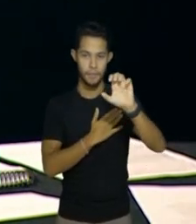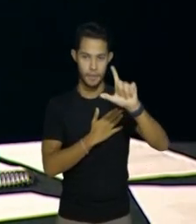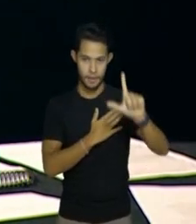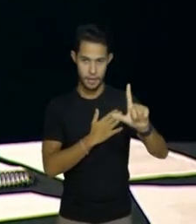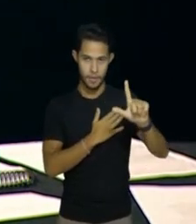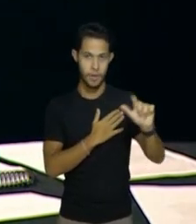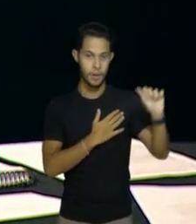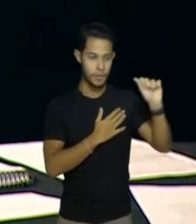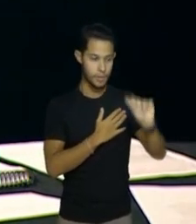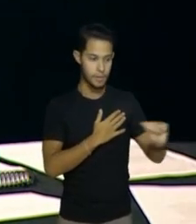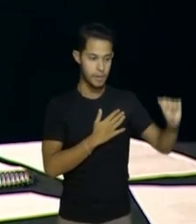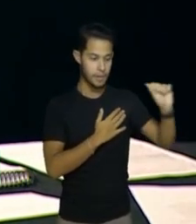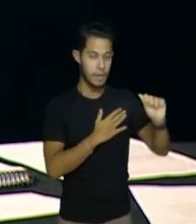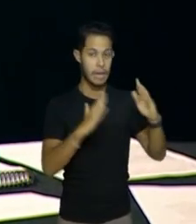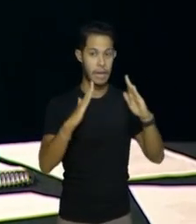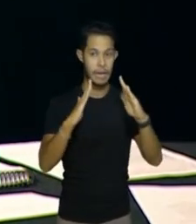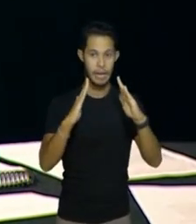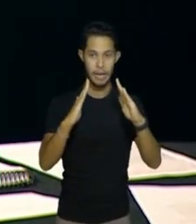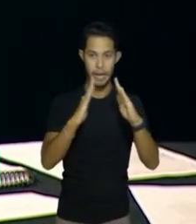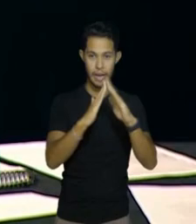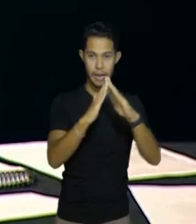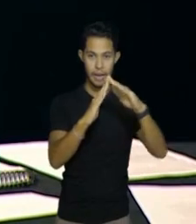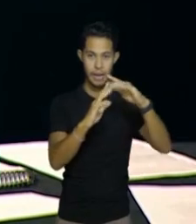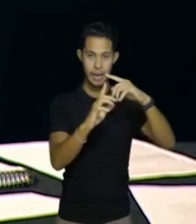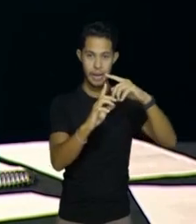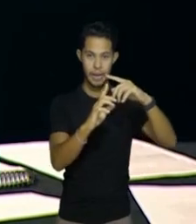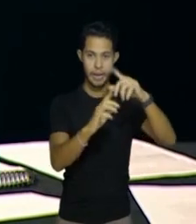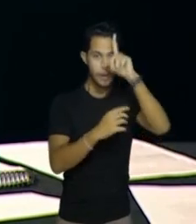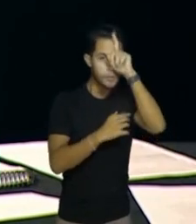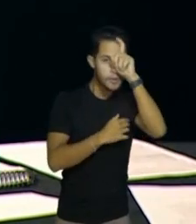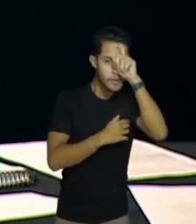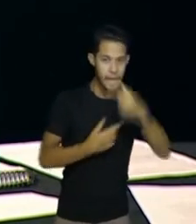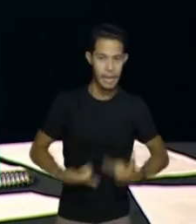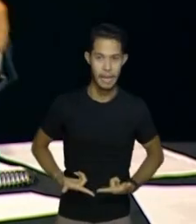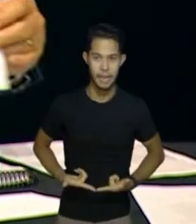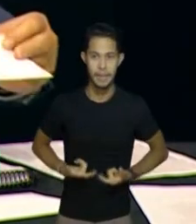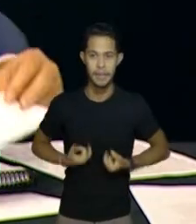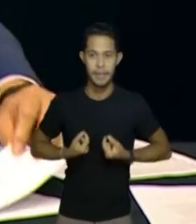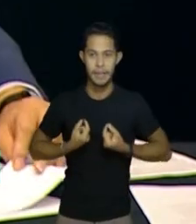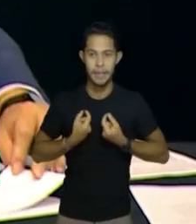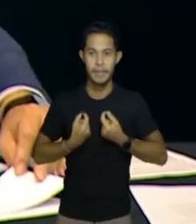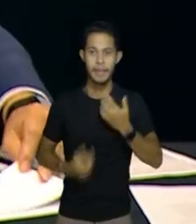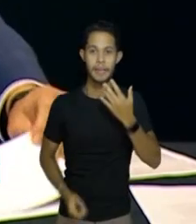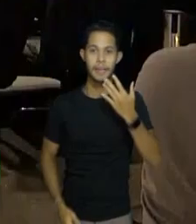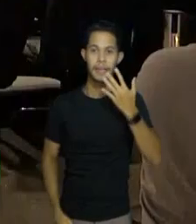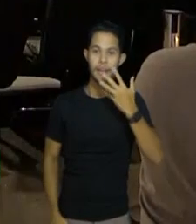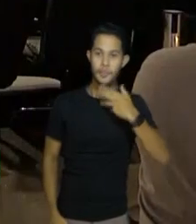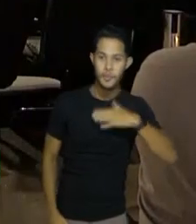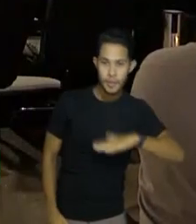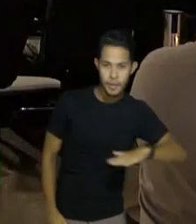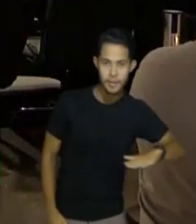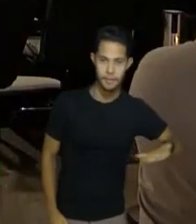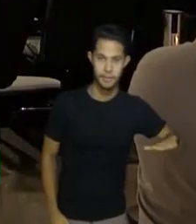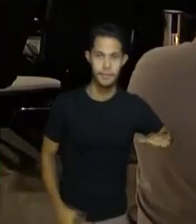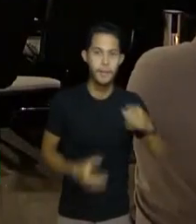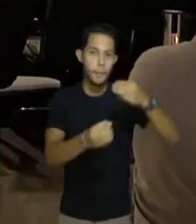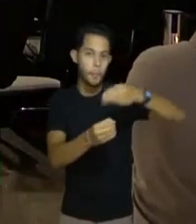Coelho, tema câncer infantil, presidente Evaldo Coelho Júnior, município de Itajaí.